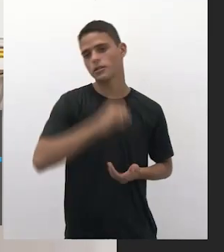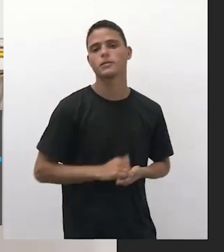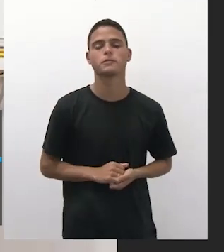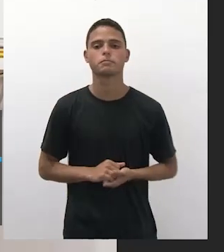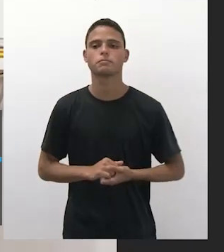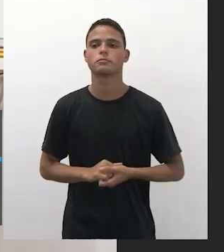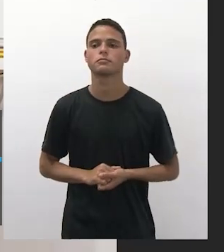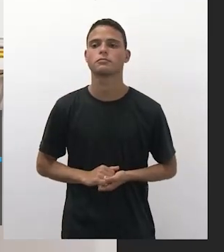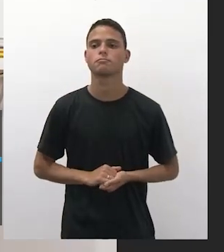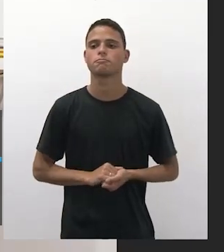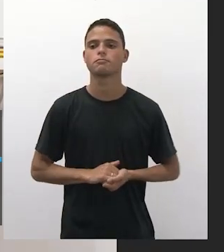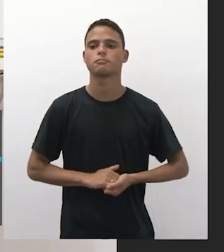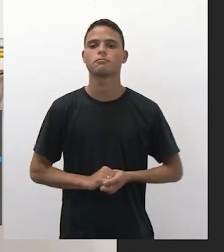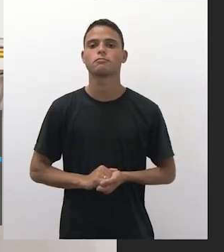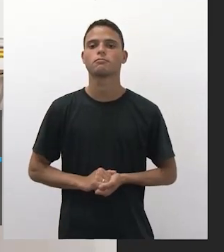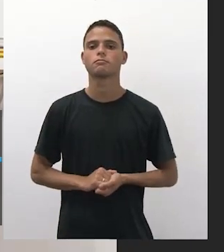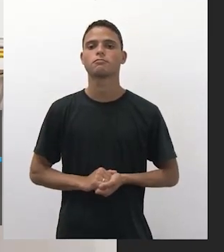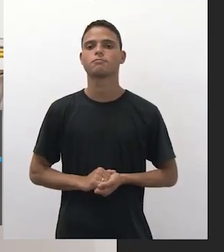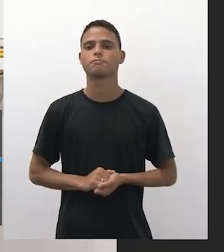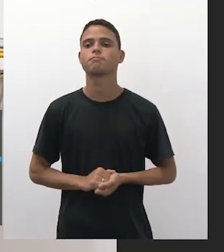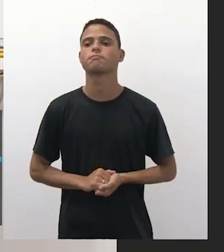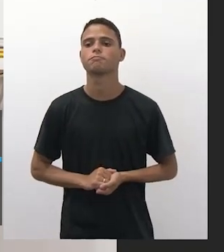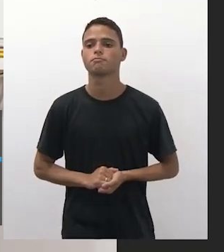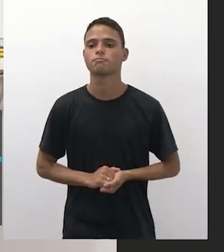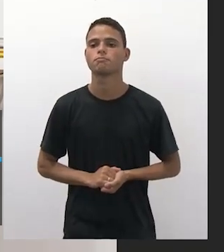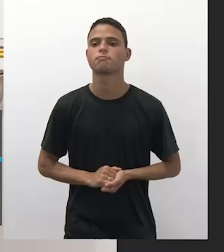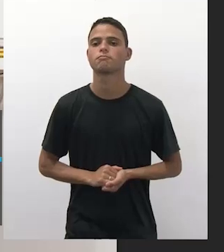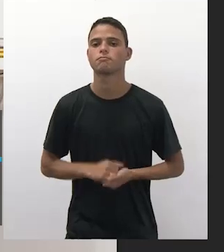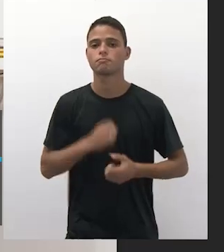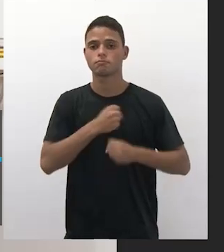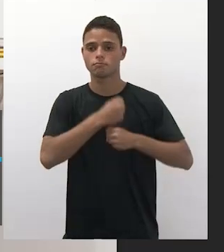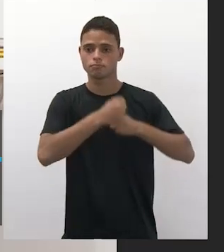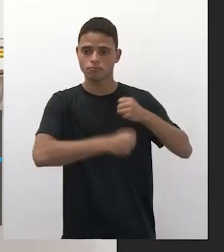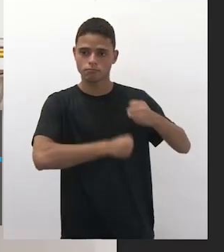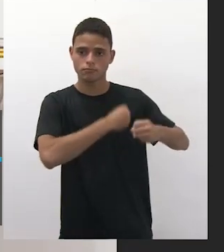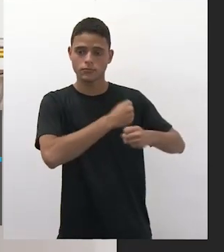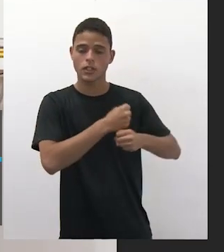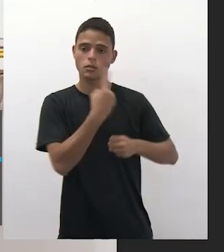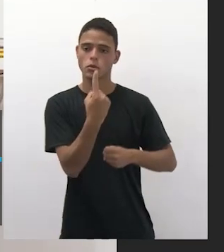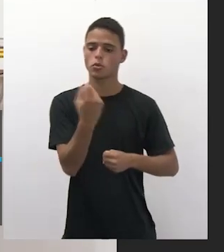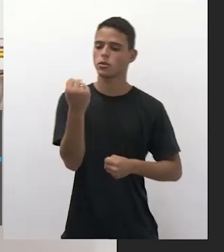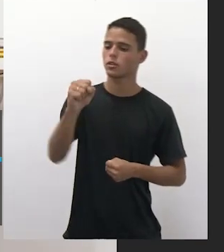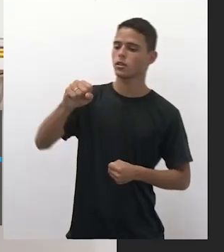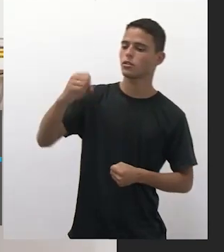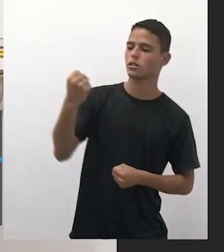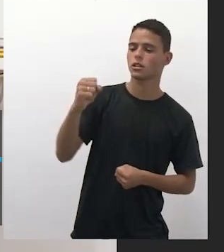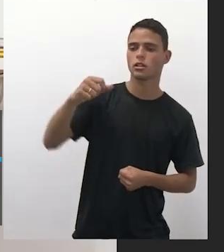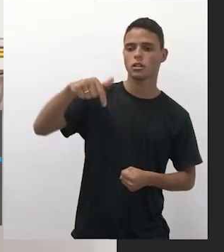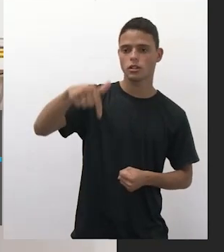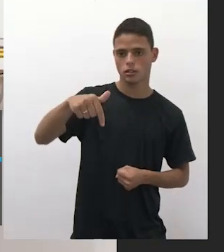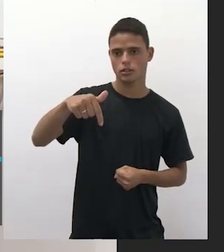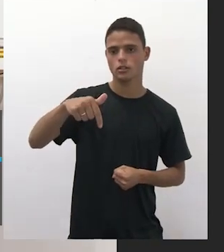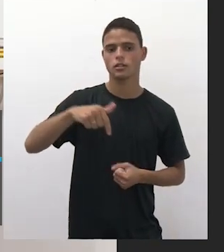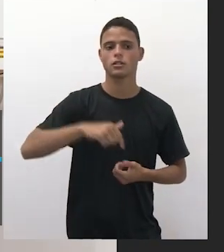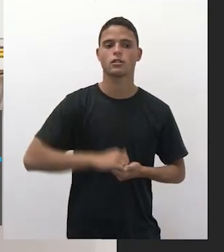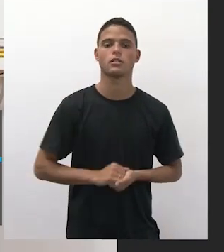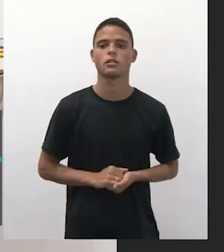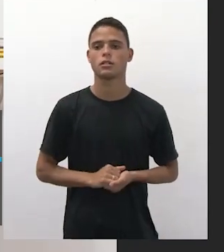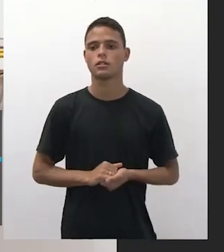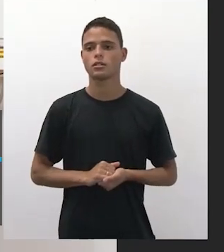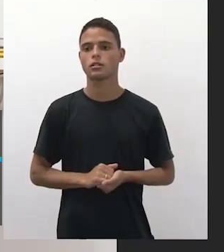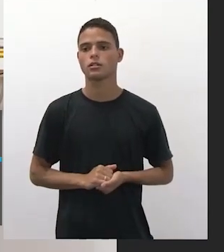né? E aquele ano de 1987 finalizou, né?